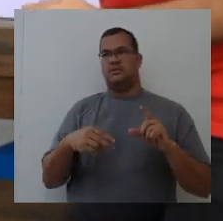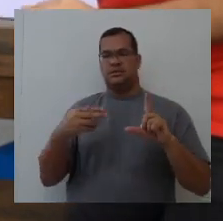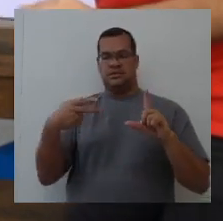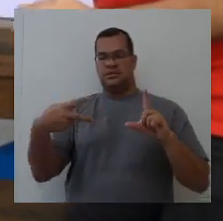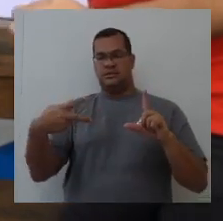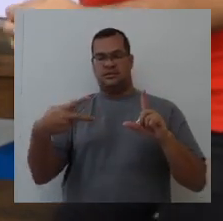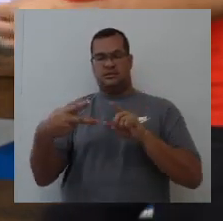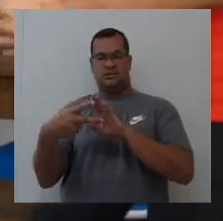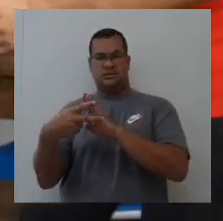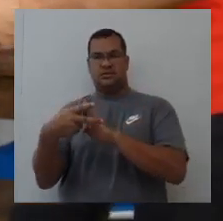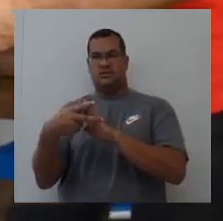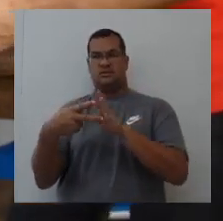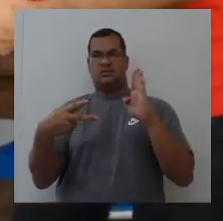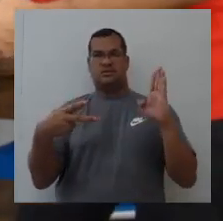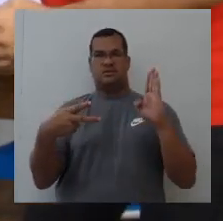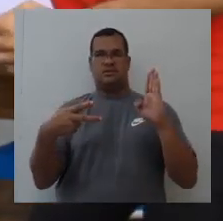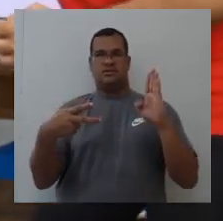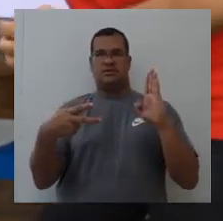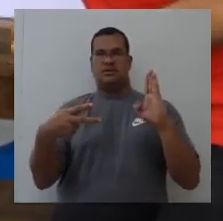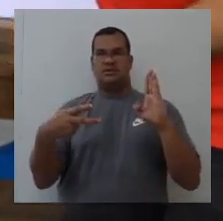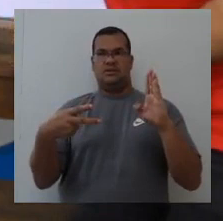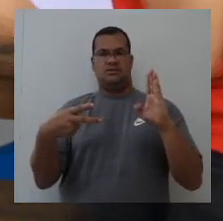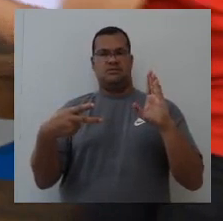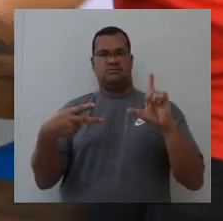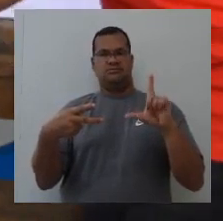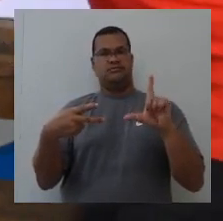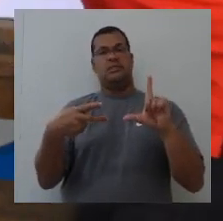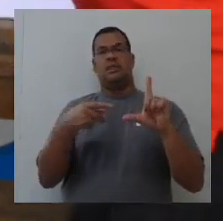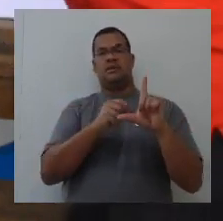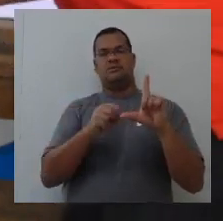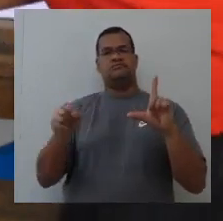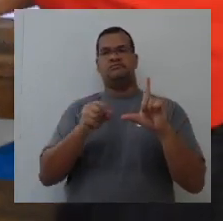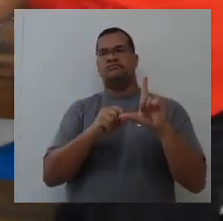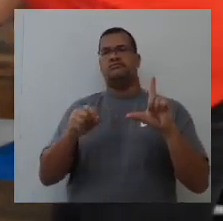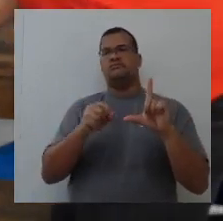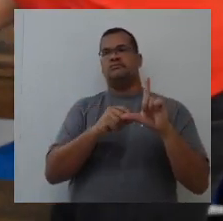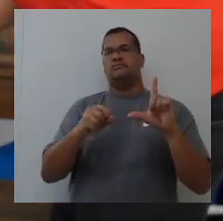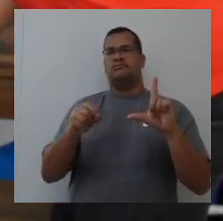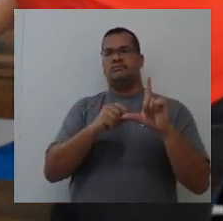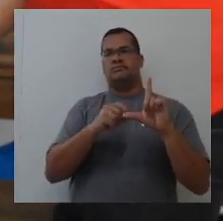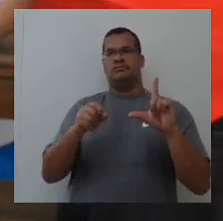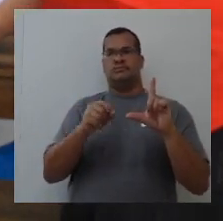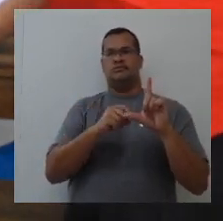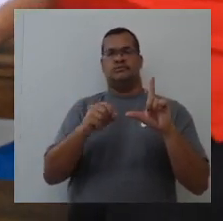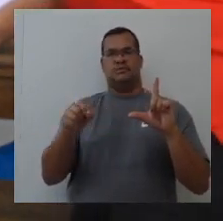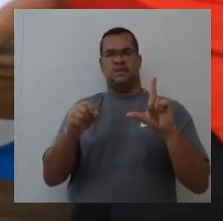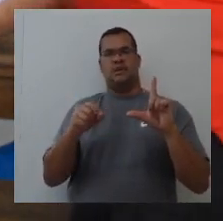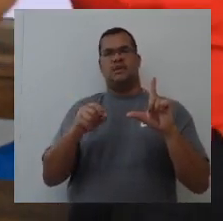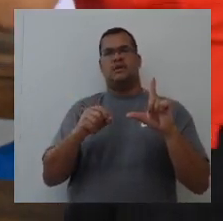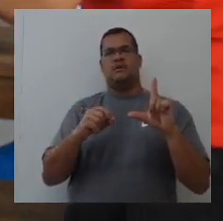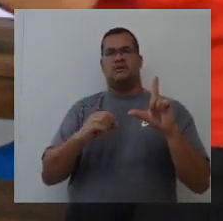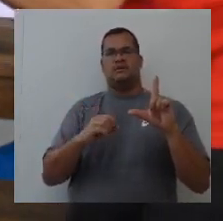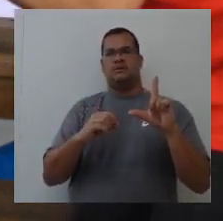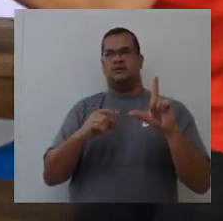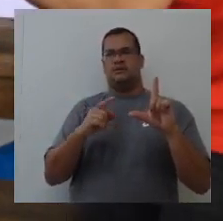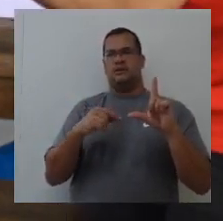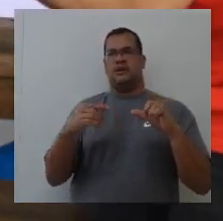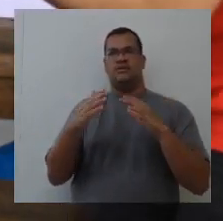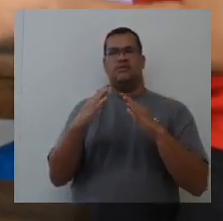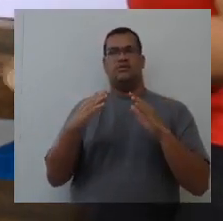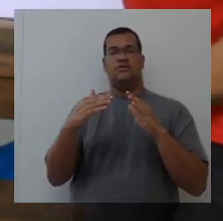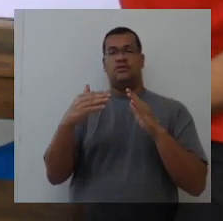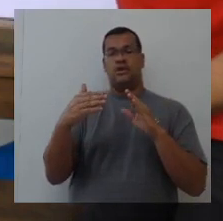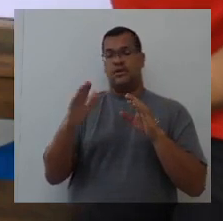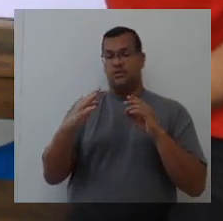entre o cateto adjacente, que é o cateto que forma esse ângulo B, ó. Cateto adjacente, é o cateto vizinho